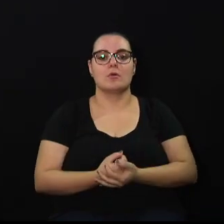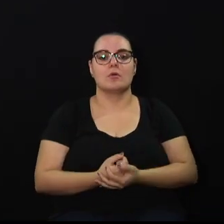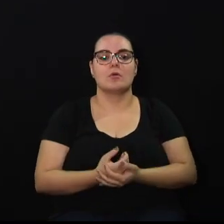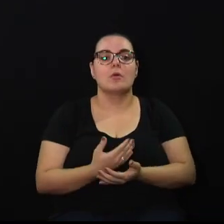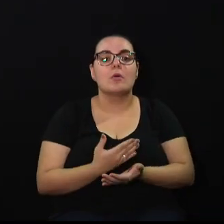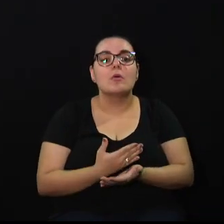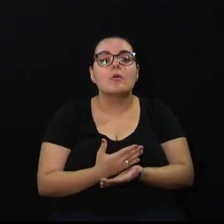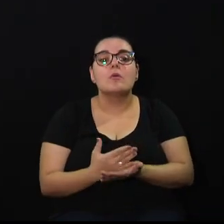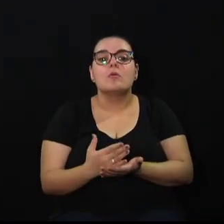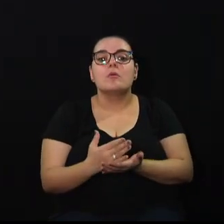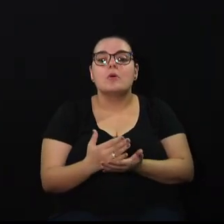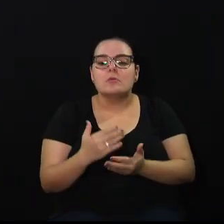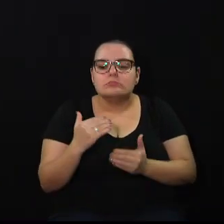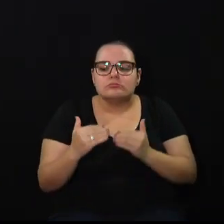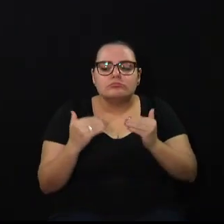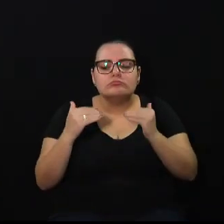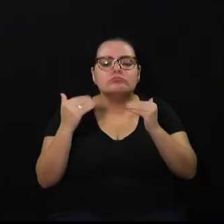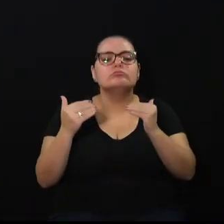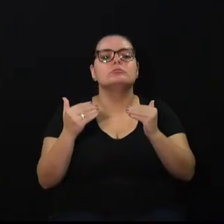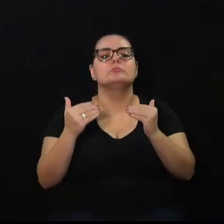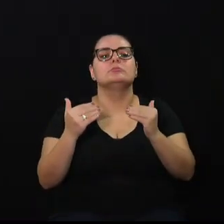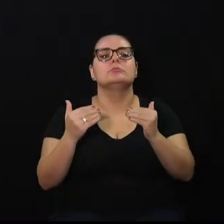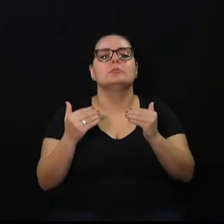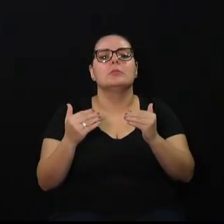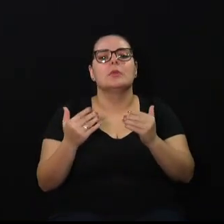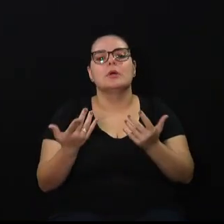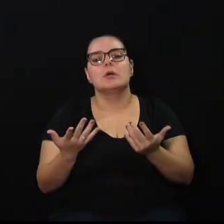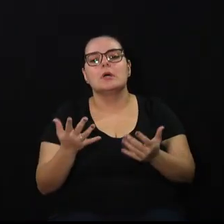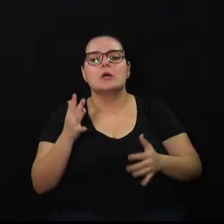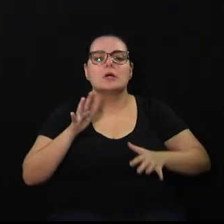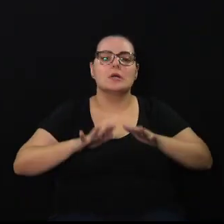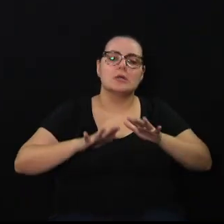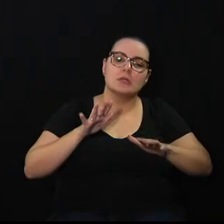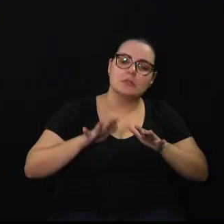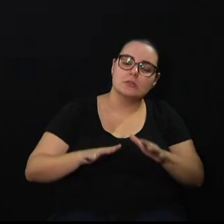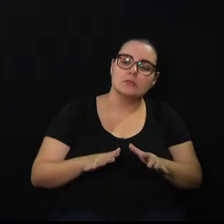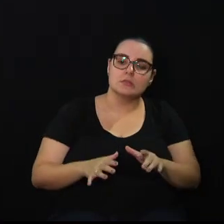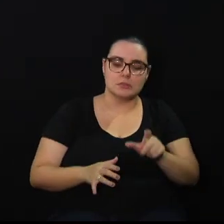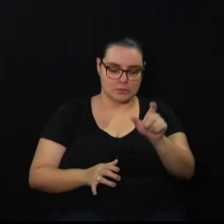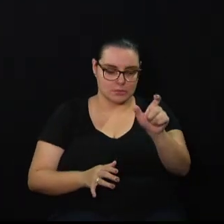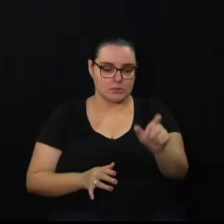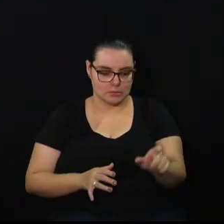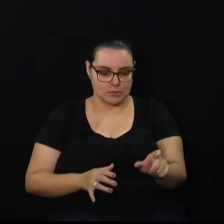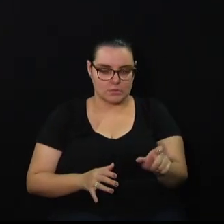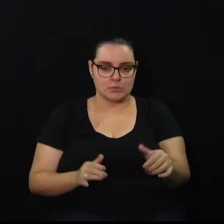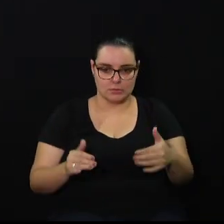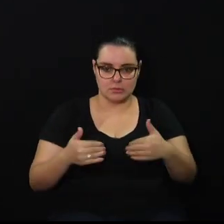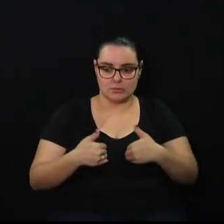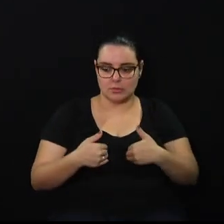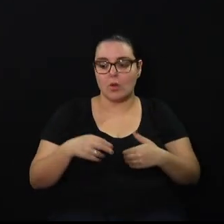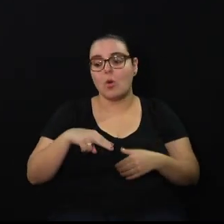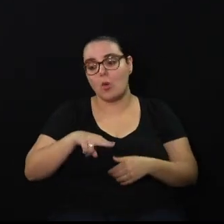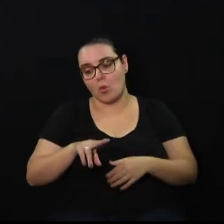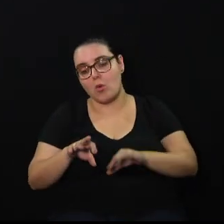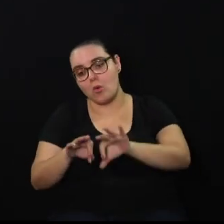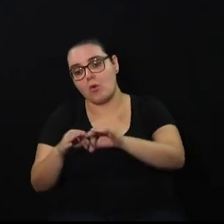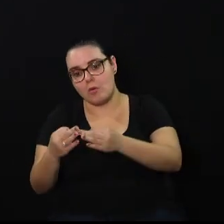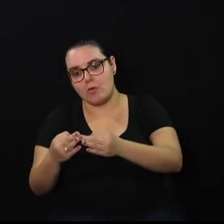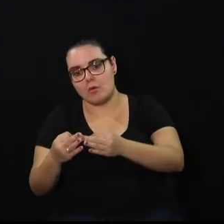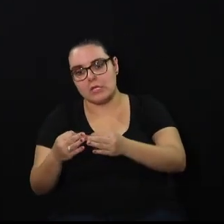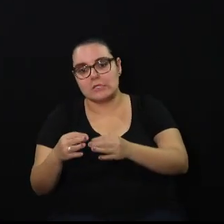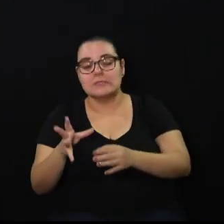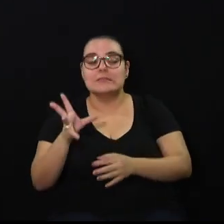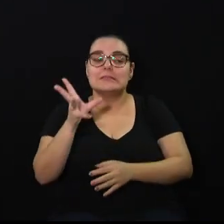período precoce desenvolvimento então por mais que às vezes o paciente é o familiar acaba levando o paciente mais